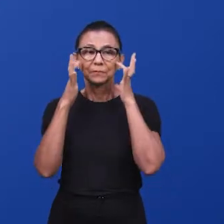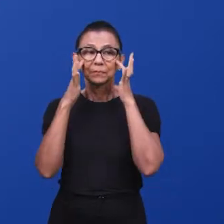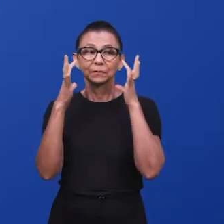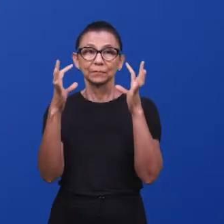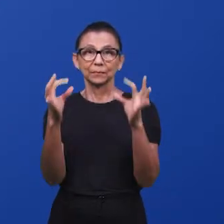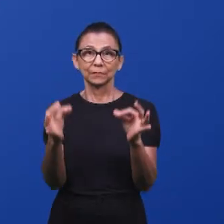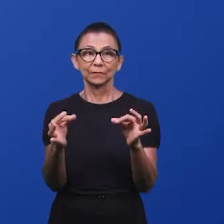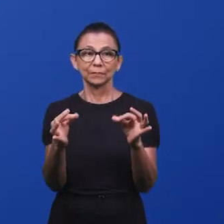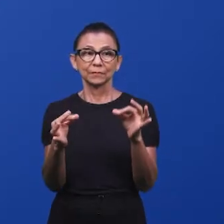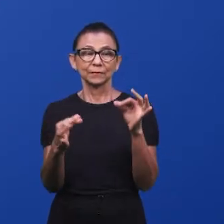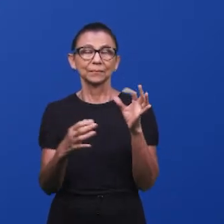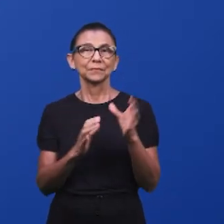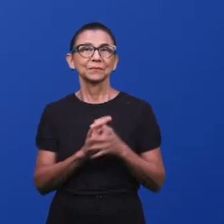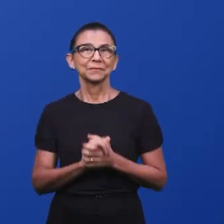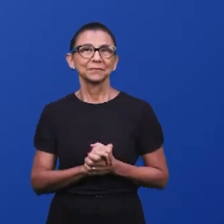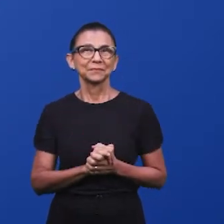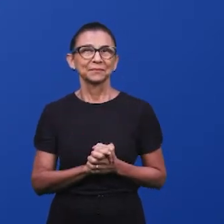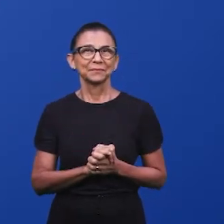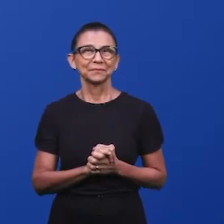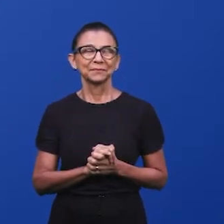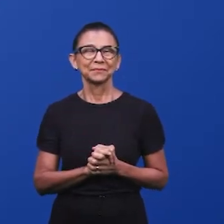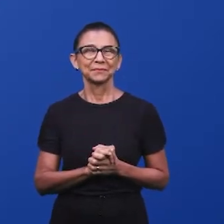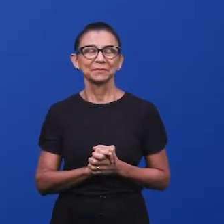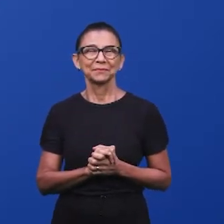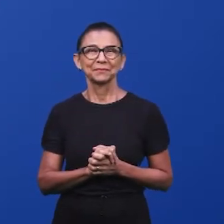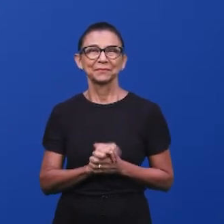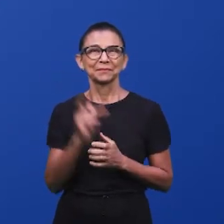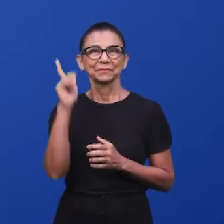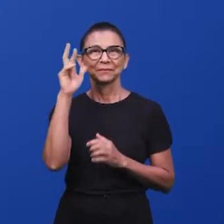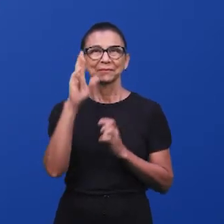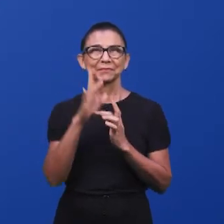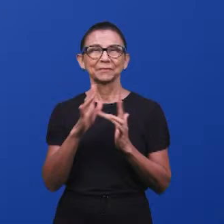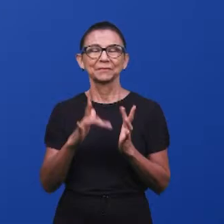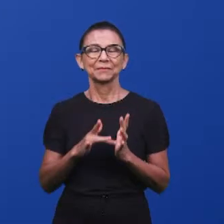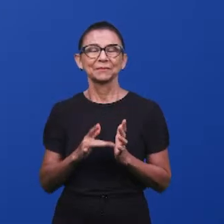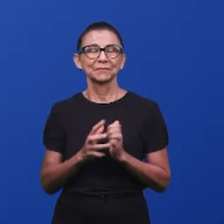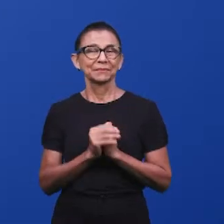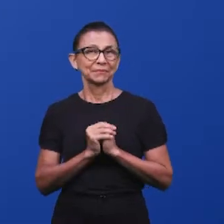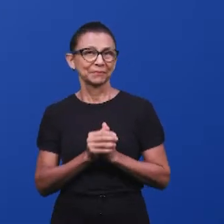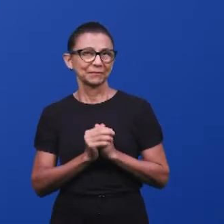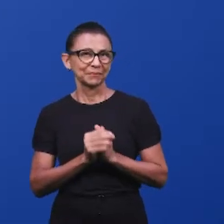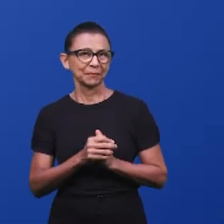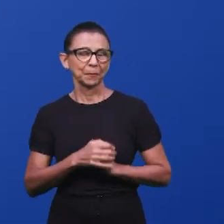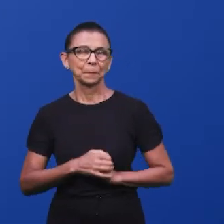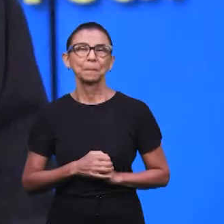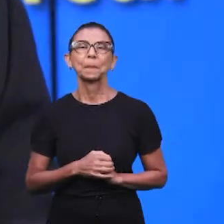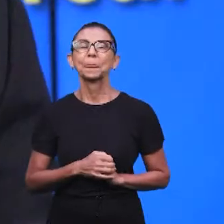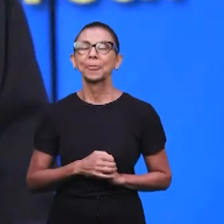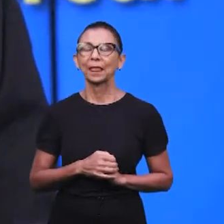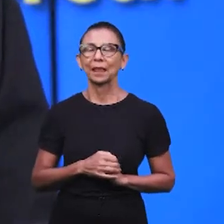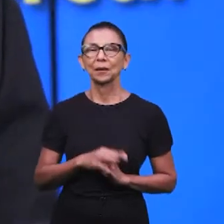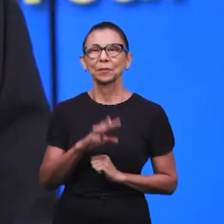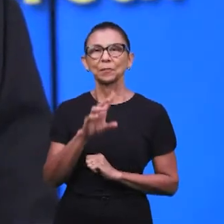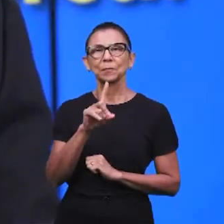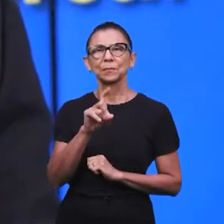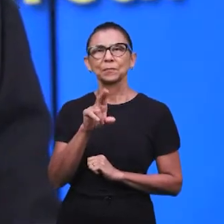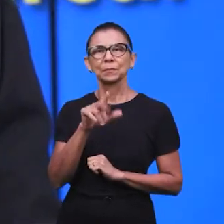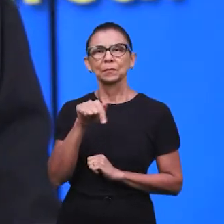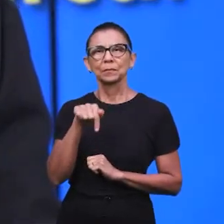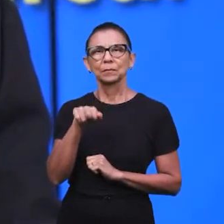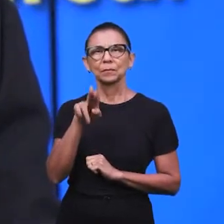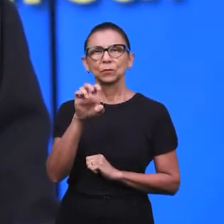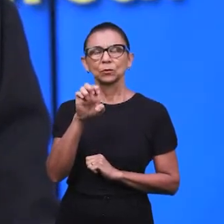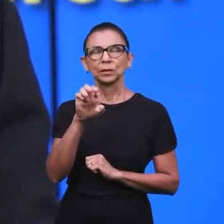de estar atento e vigilante. A paz do Senhor Jesus. Amém, crianças? Duque